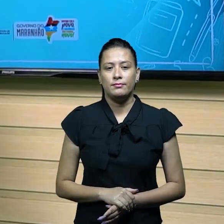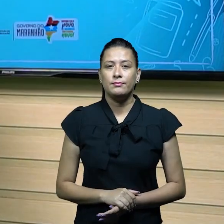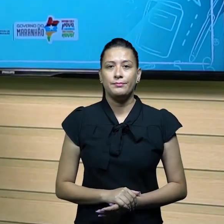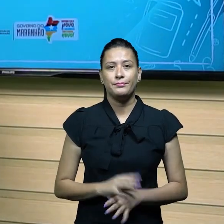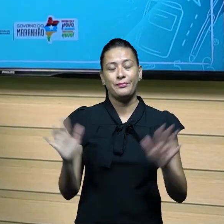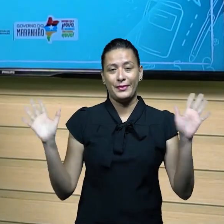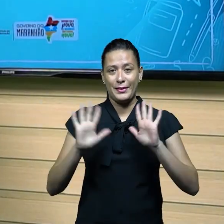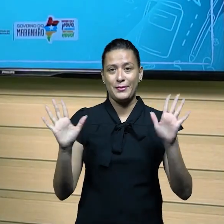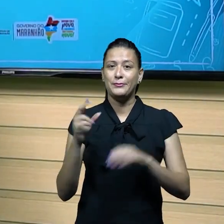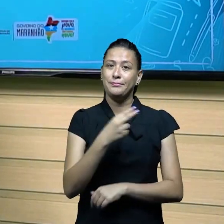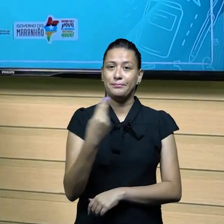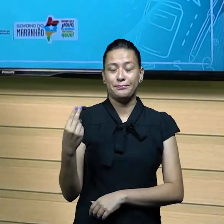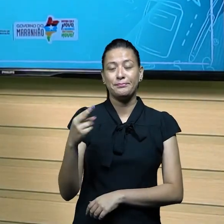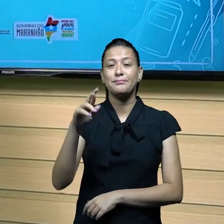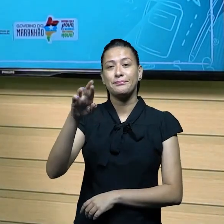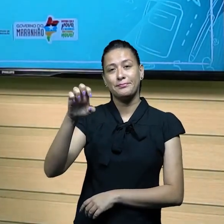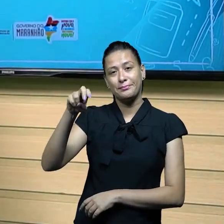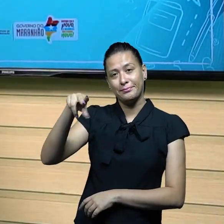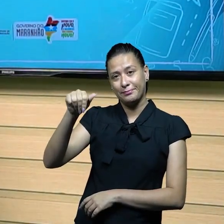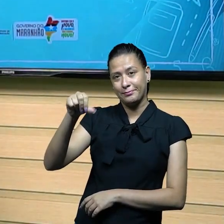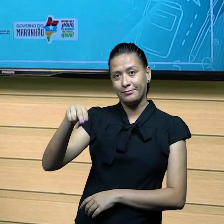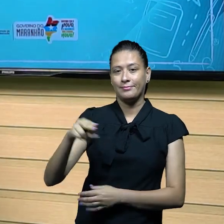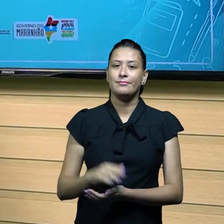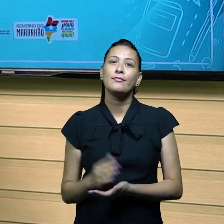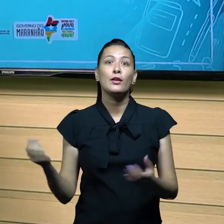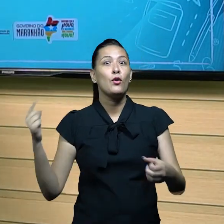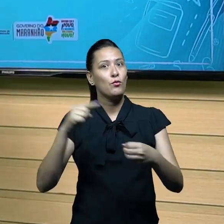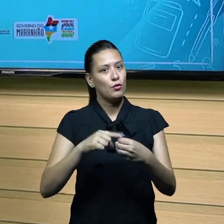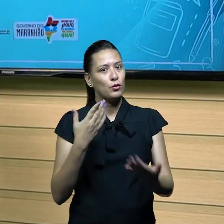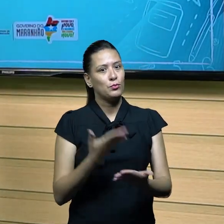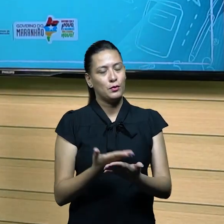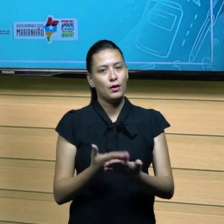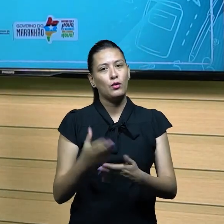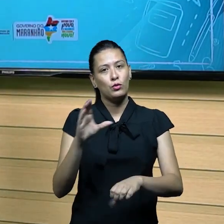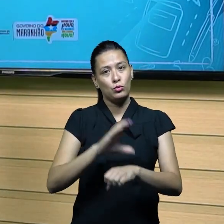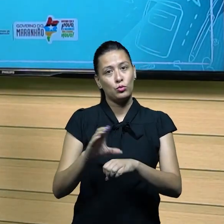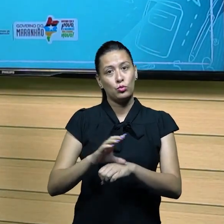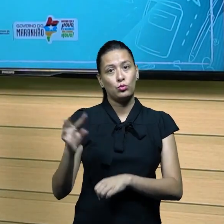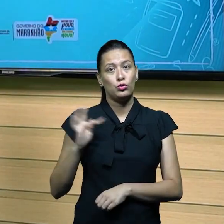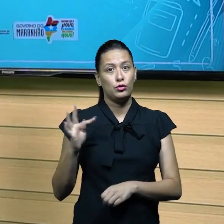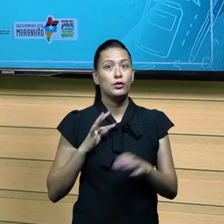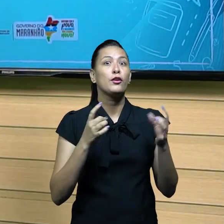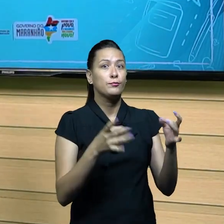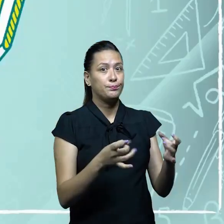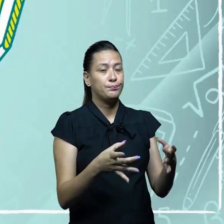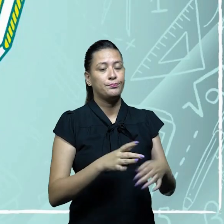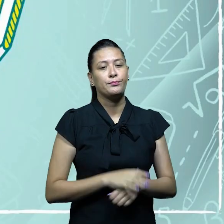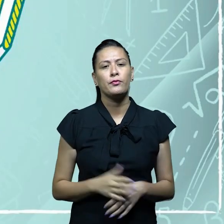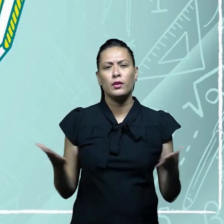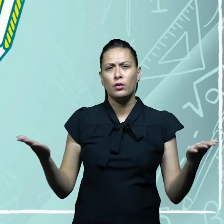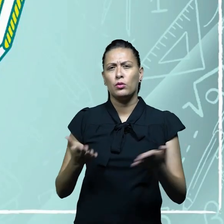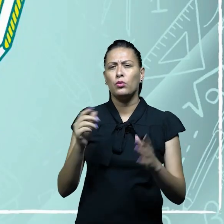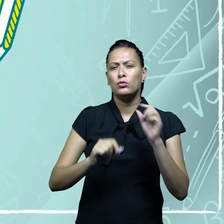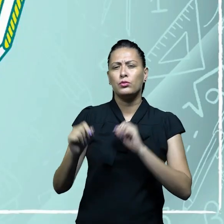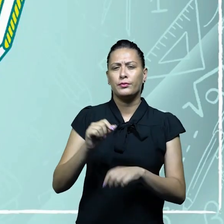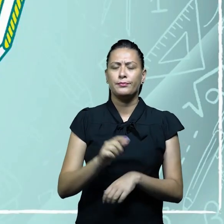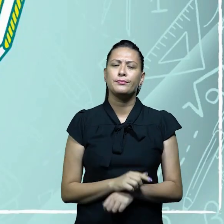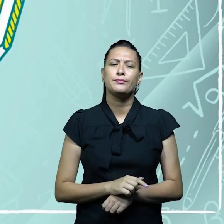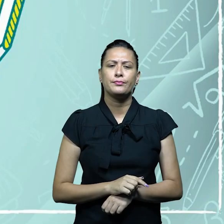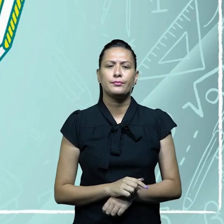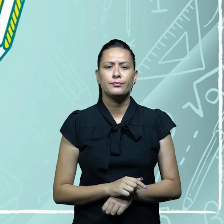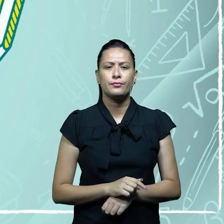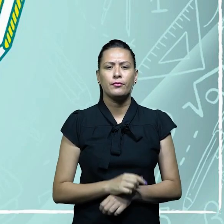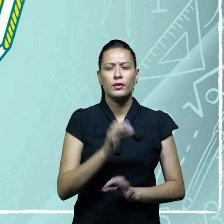Olá pessoal, sou o professor Renan Robson. Volto aqui com vocês para ministrar disciplinas do curso de Técnico em Vendas. E hoje vamos trabalhar a disciplina de